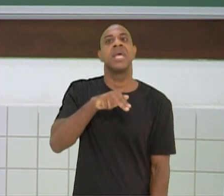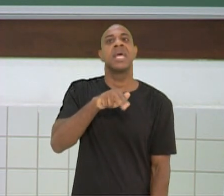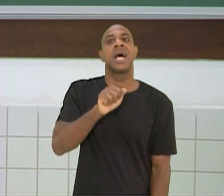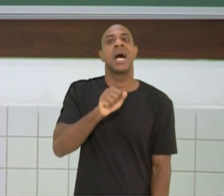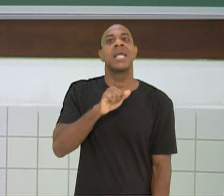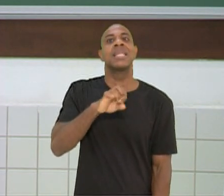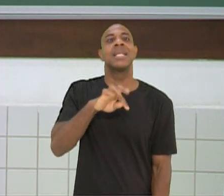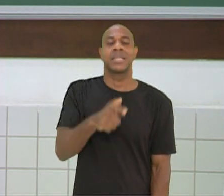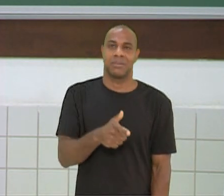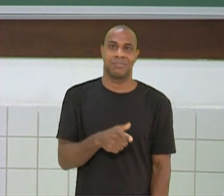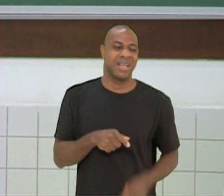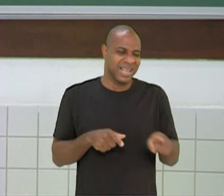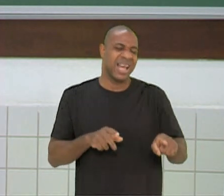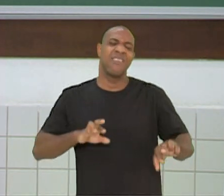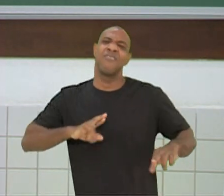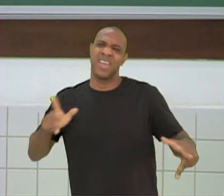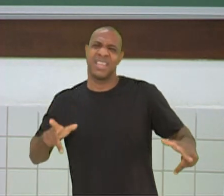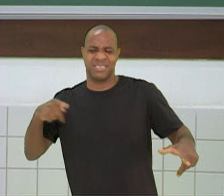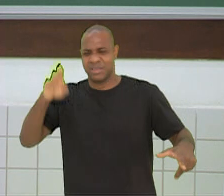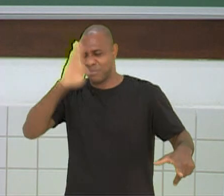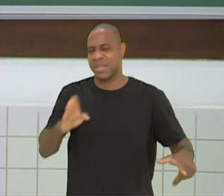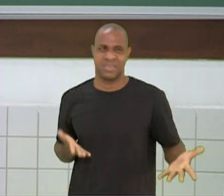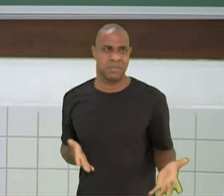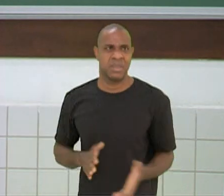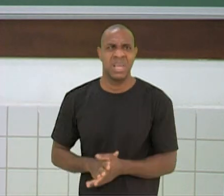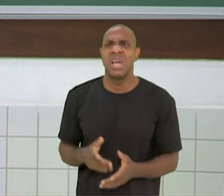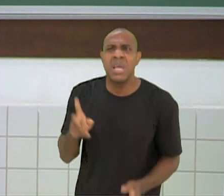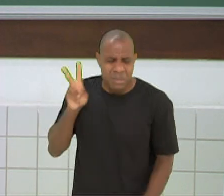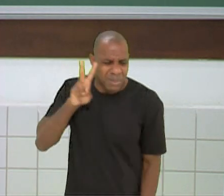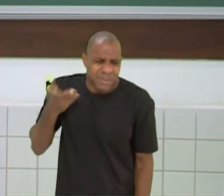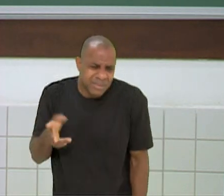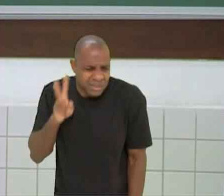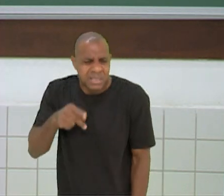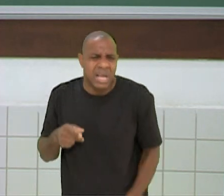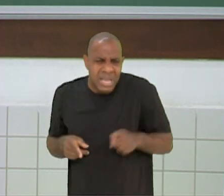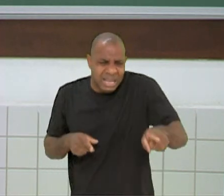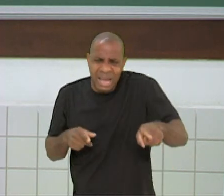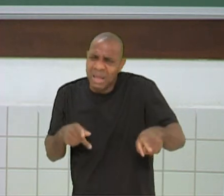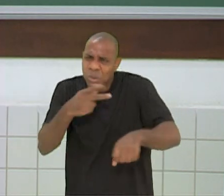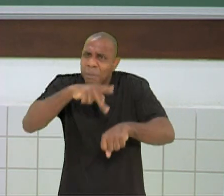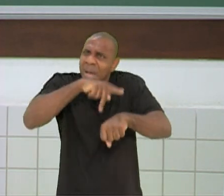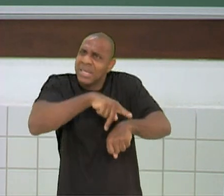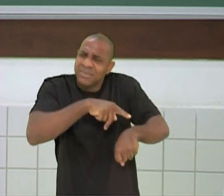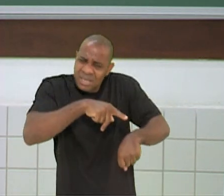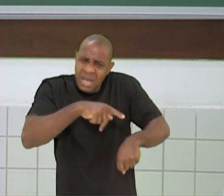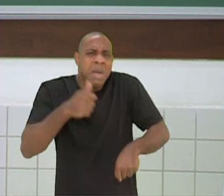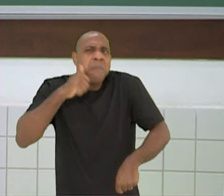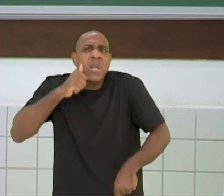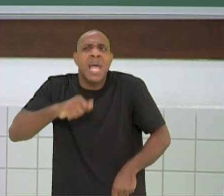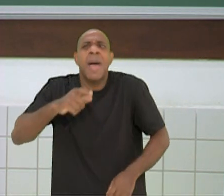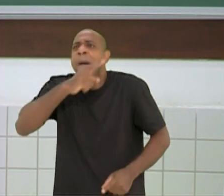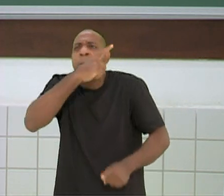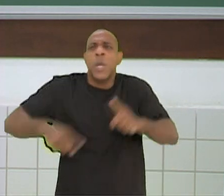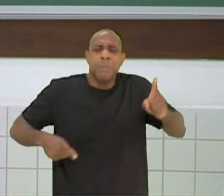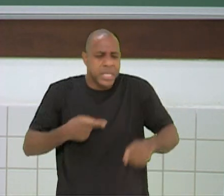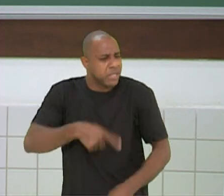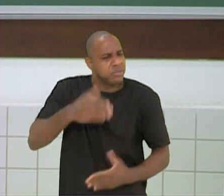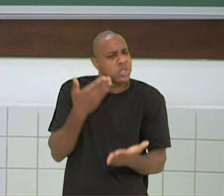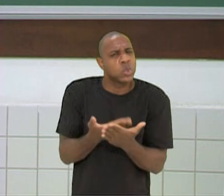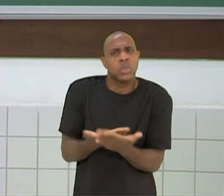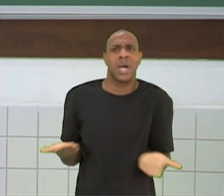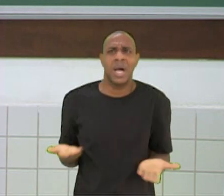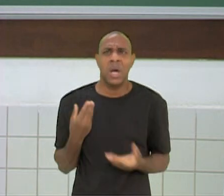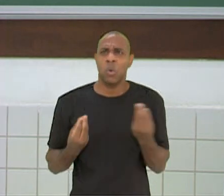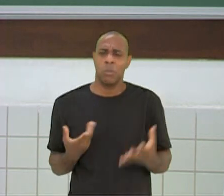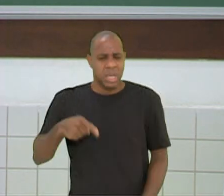nossa realidade. Então você imaginar que meninas são proibidas de ir à escola, mas você conhece, ou se você procurar bem